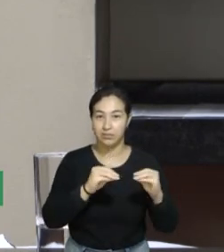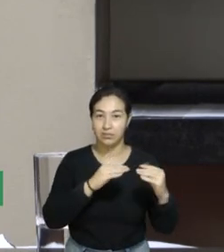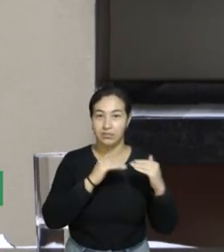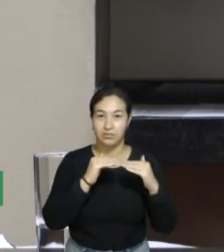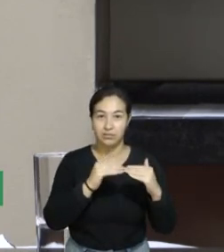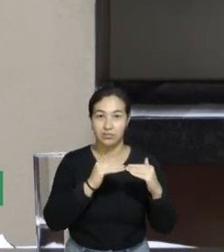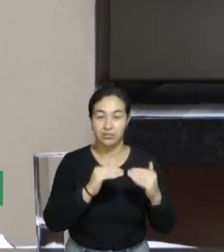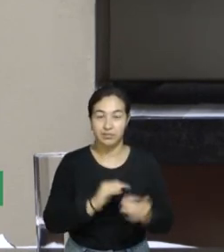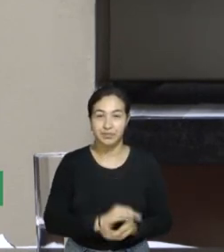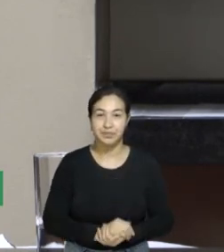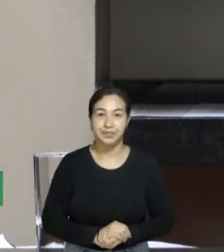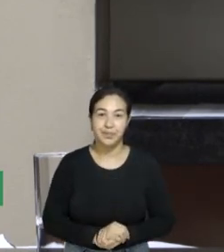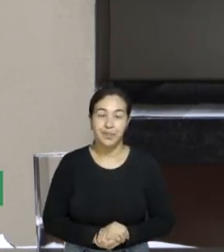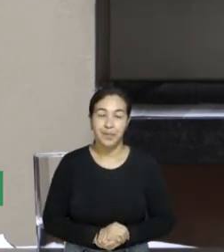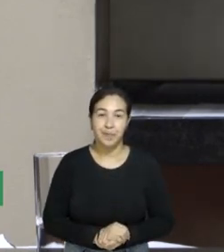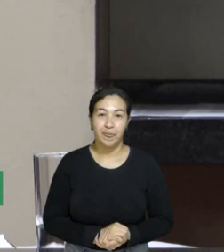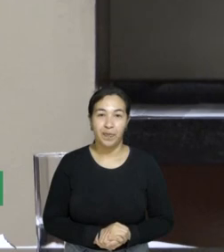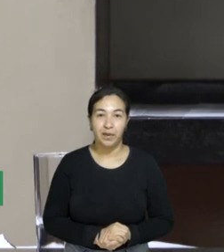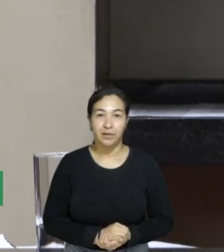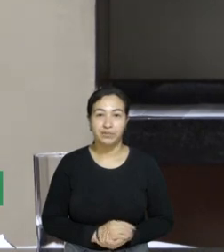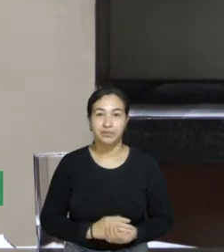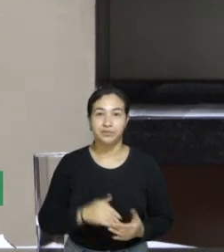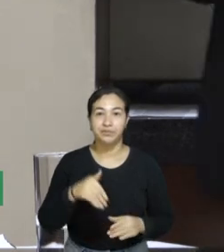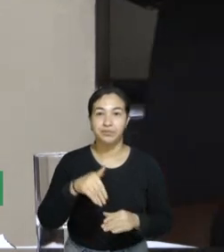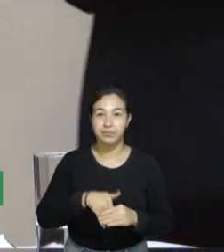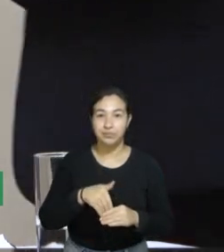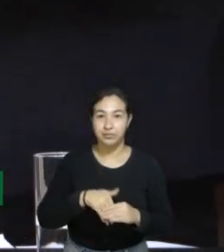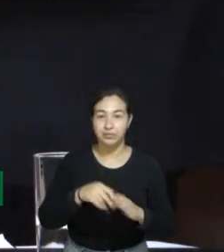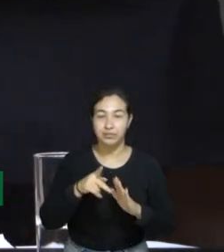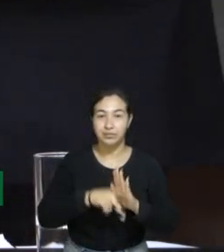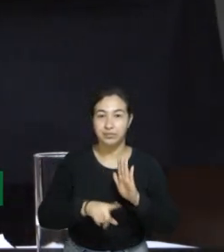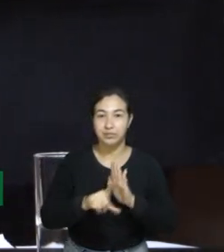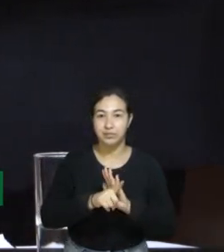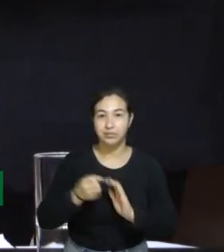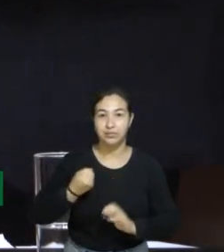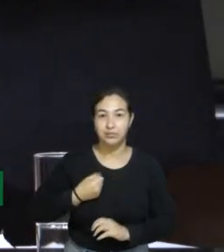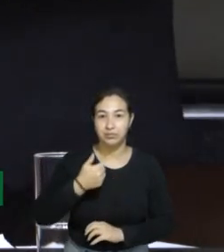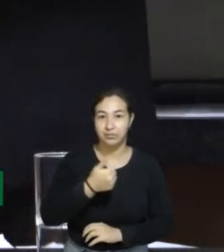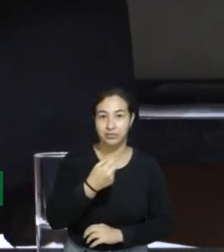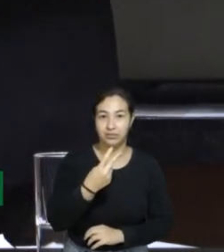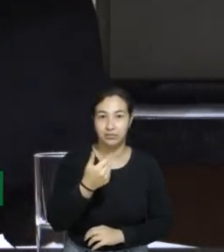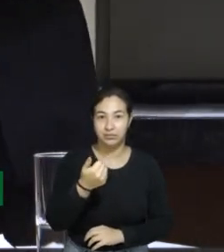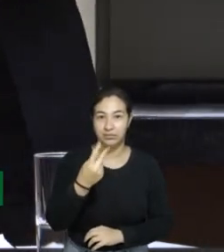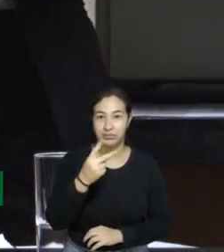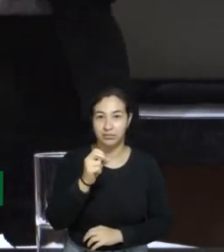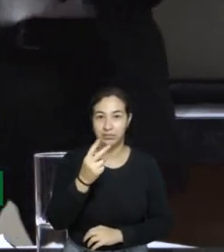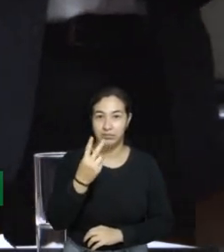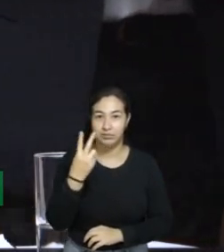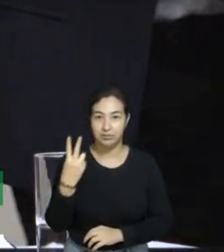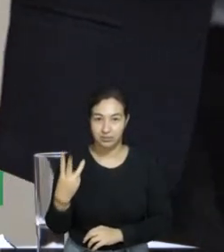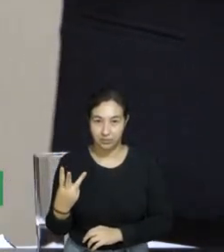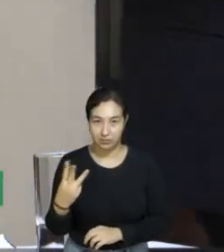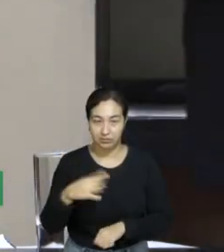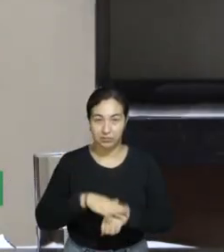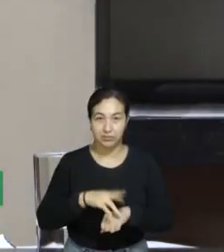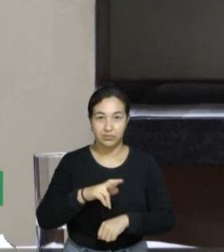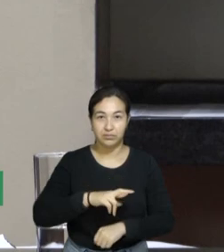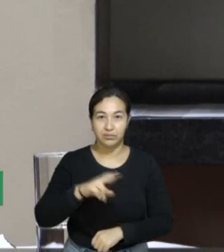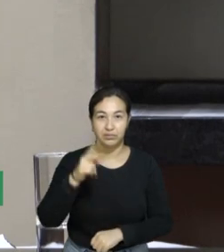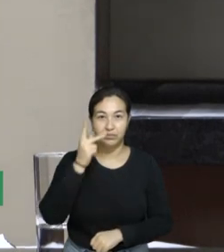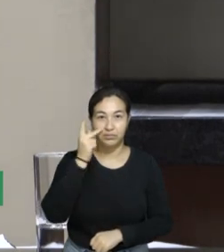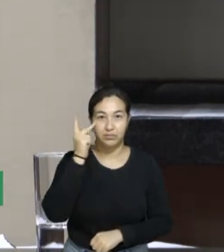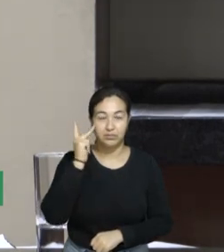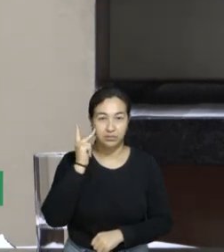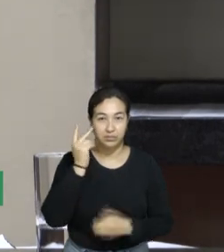unanimidade. Em votação, redação final do projeto de lei 121/2023, autor deputado Pepe Colasso, declara utilidade pública ao